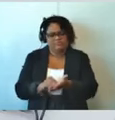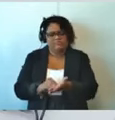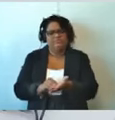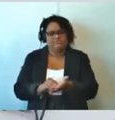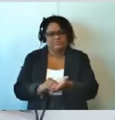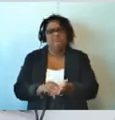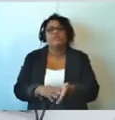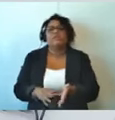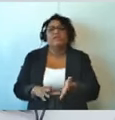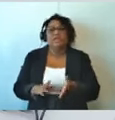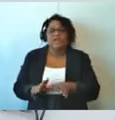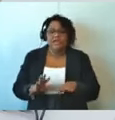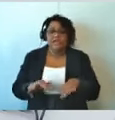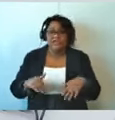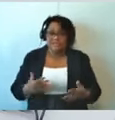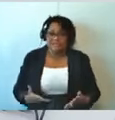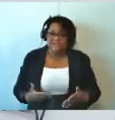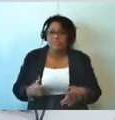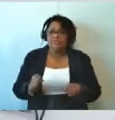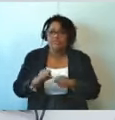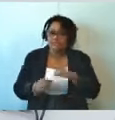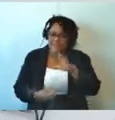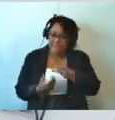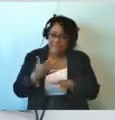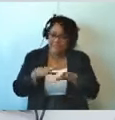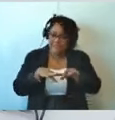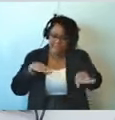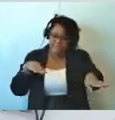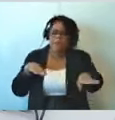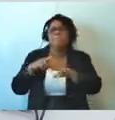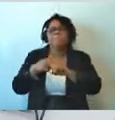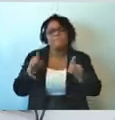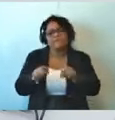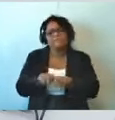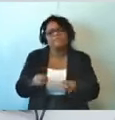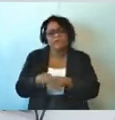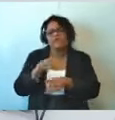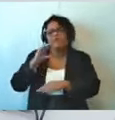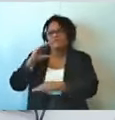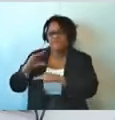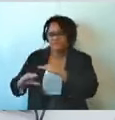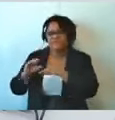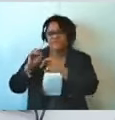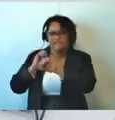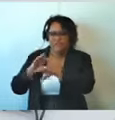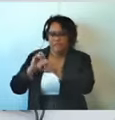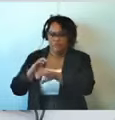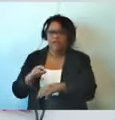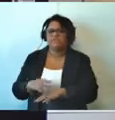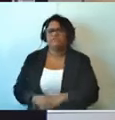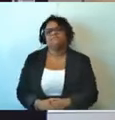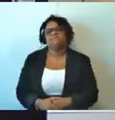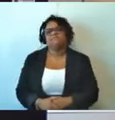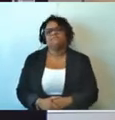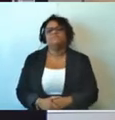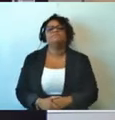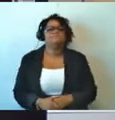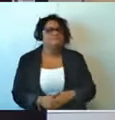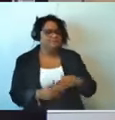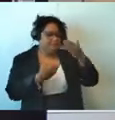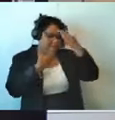ação desse tipo, a gente também invista fortemente na questão educativa. Obrigado, Jussara. Deixa eu fazer